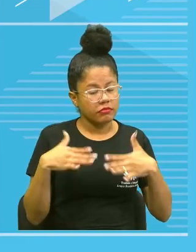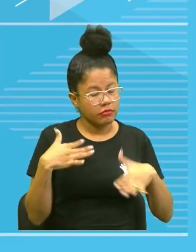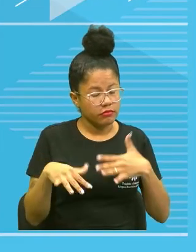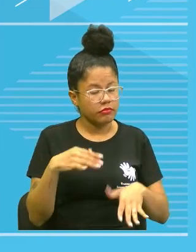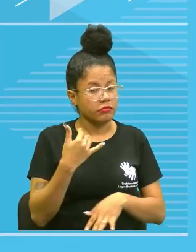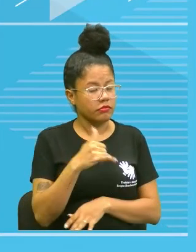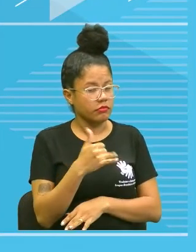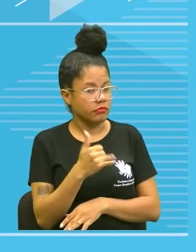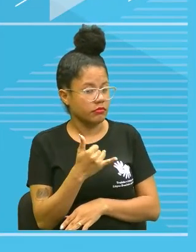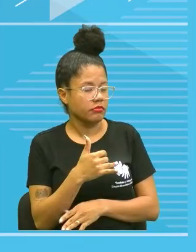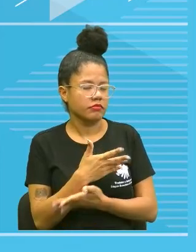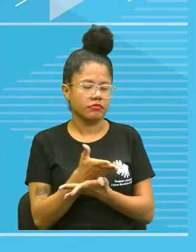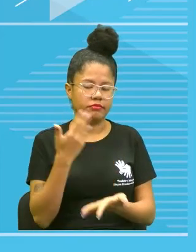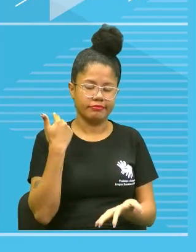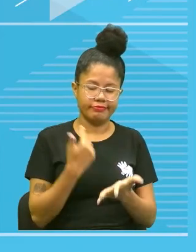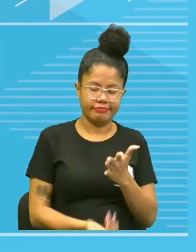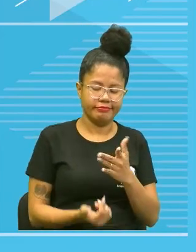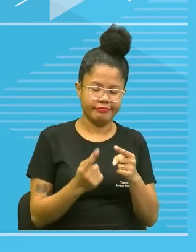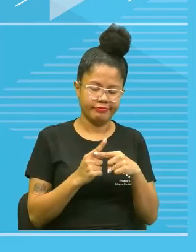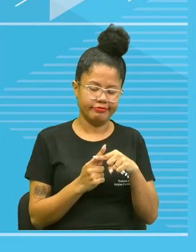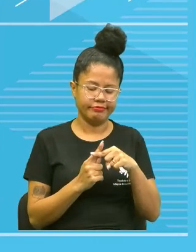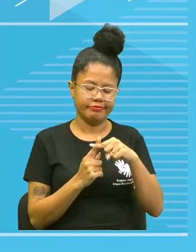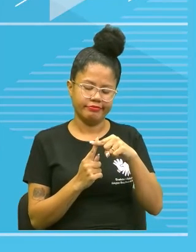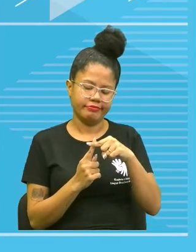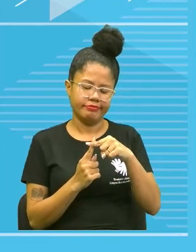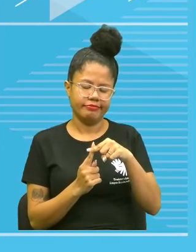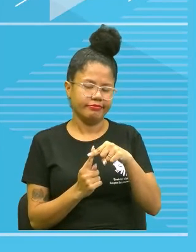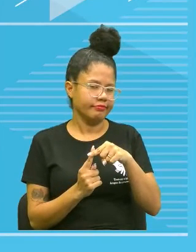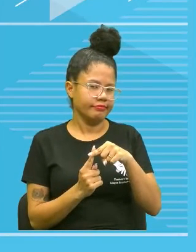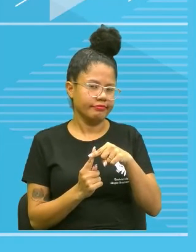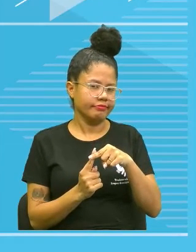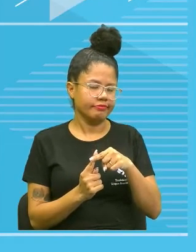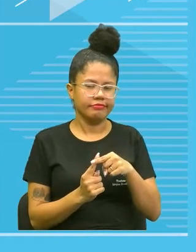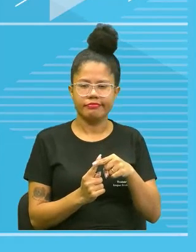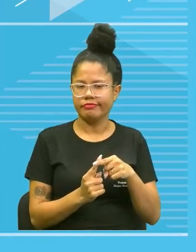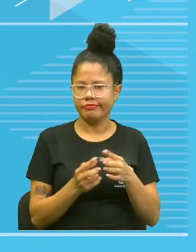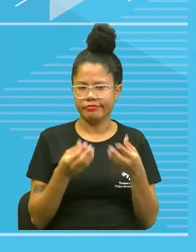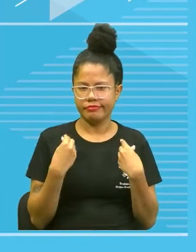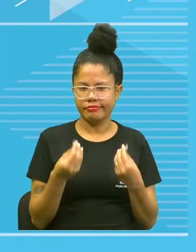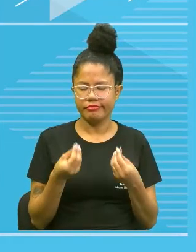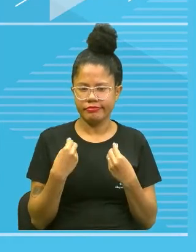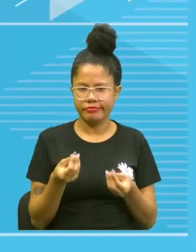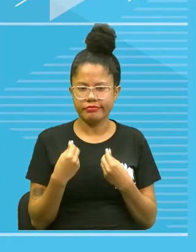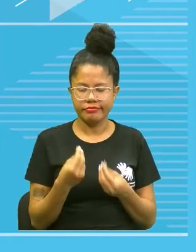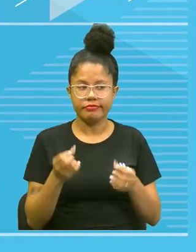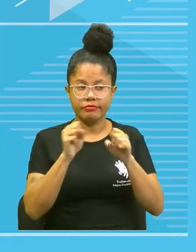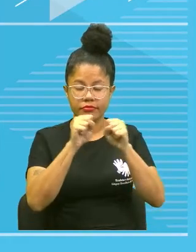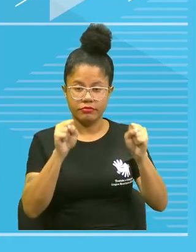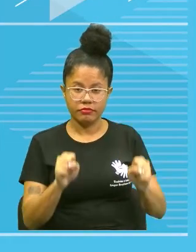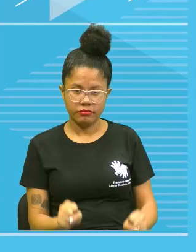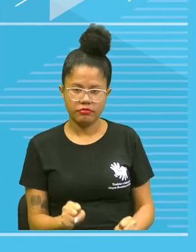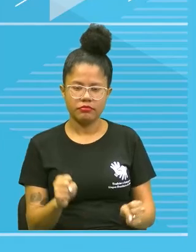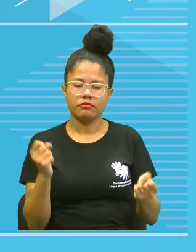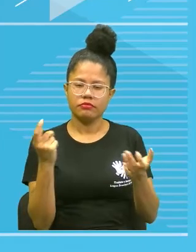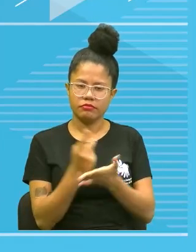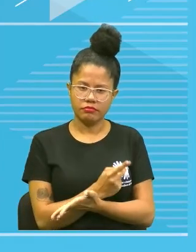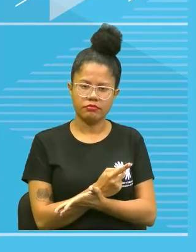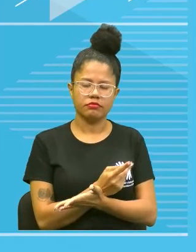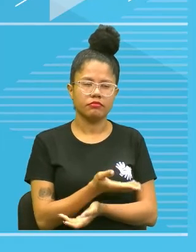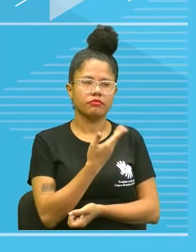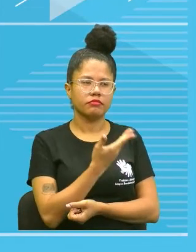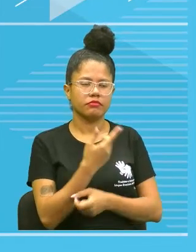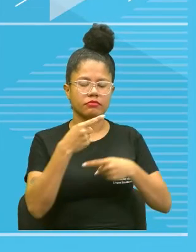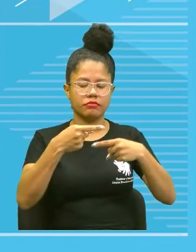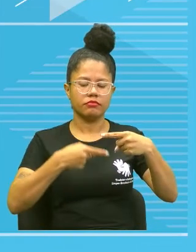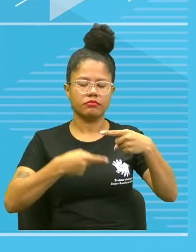vai perder essa minha temperatura, você vai perder essa temperatura para fazer com que aquele sistema funcione. E essa razão